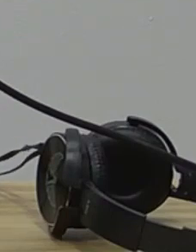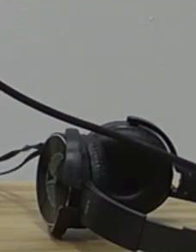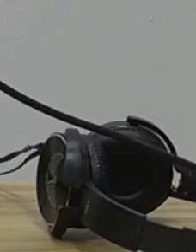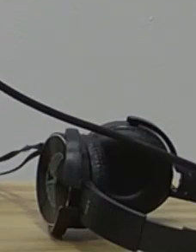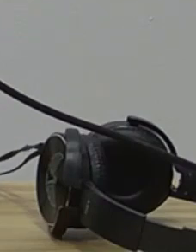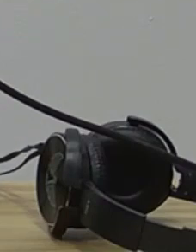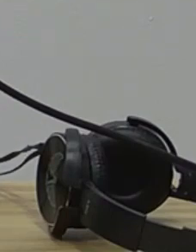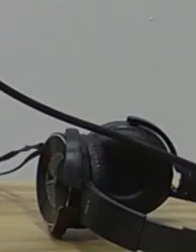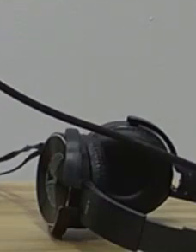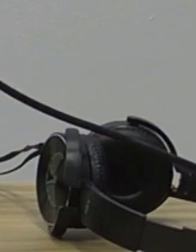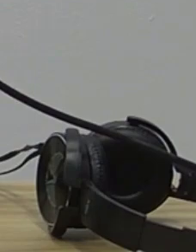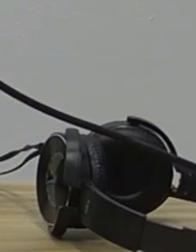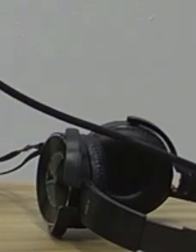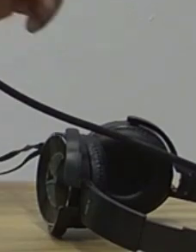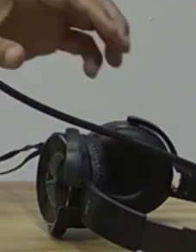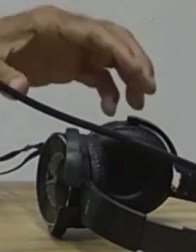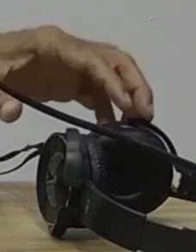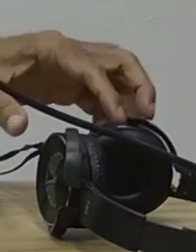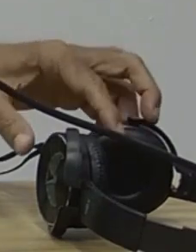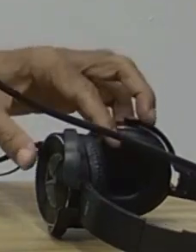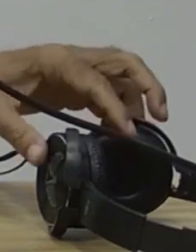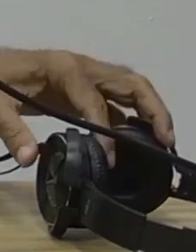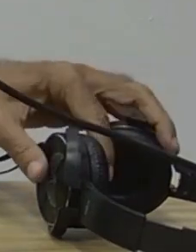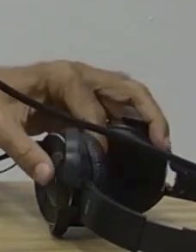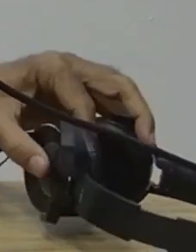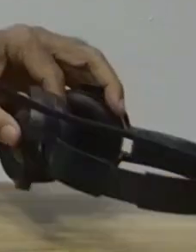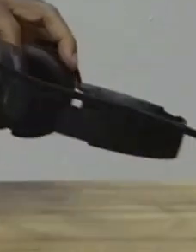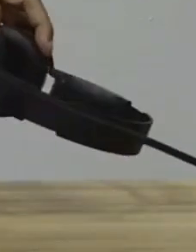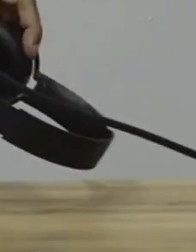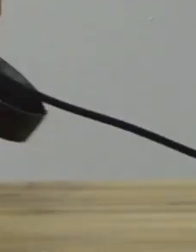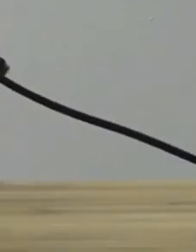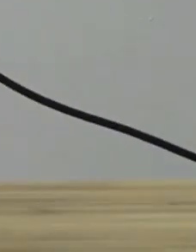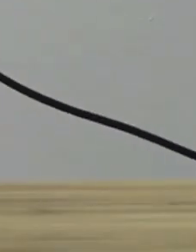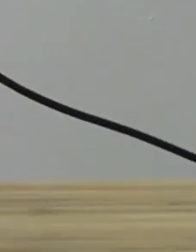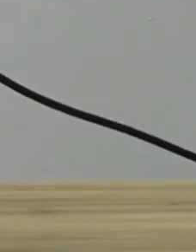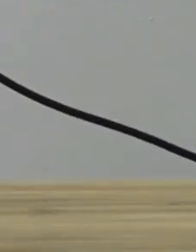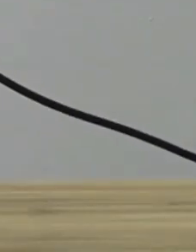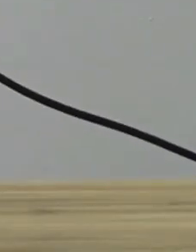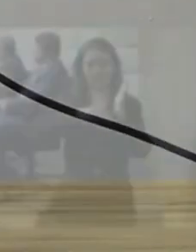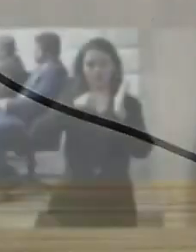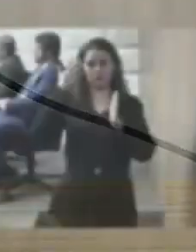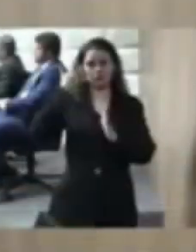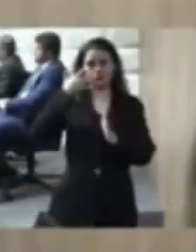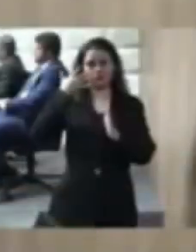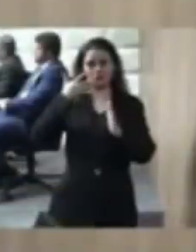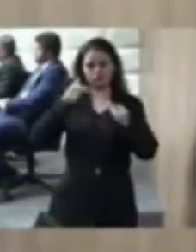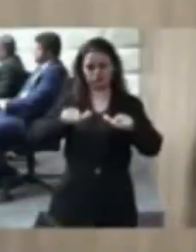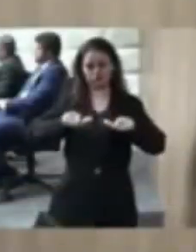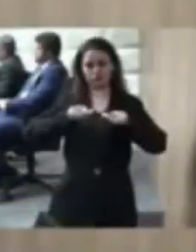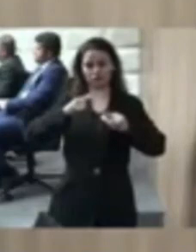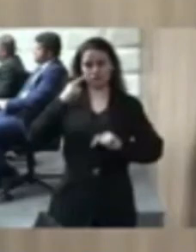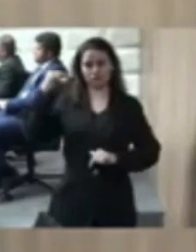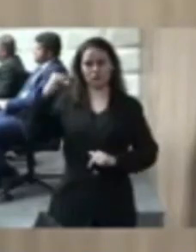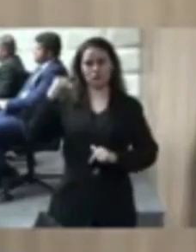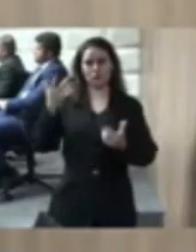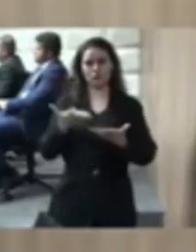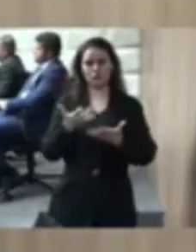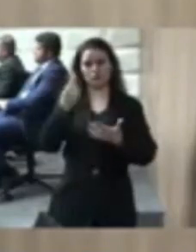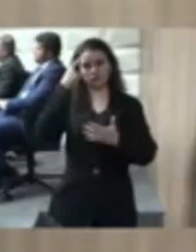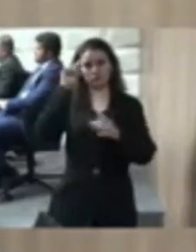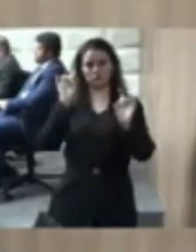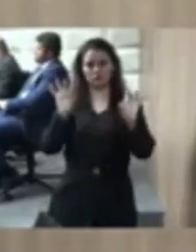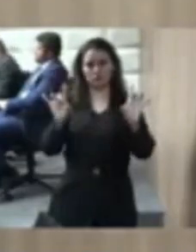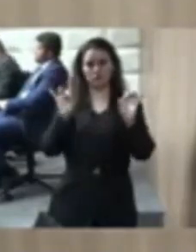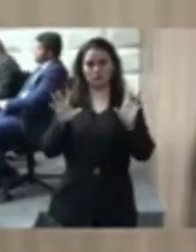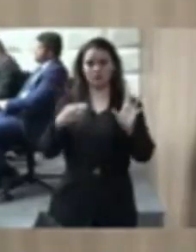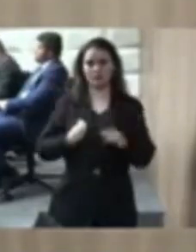o TRE. Vamos ouvir um trecho do seu discurso. Hoje, uma data tão especial em minha